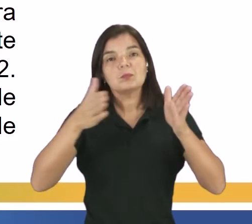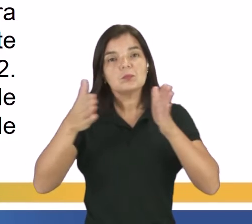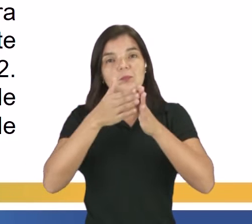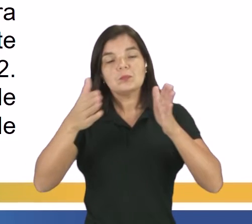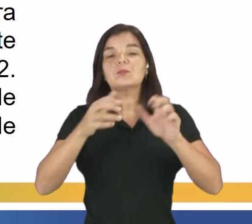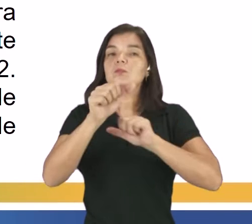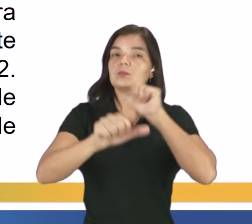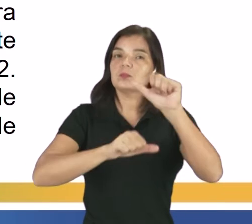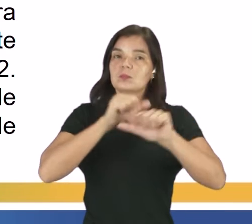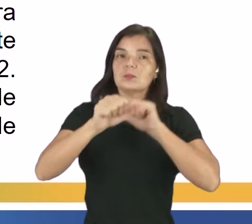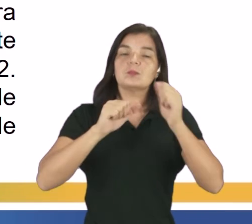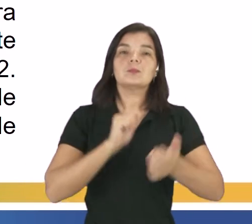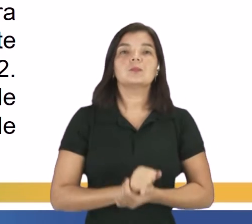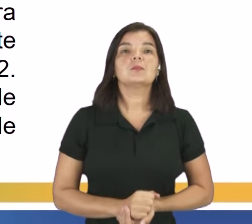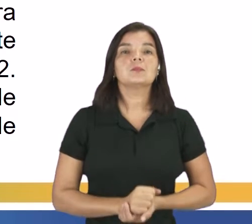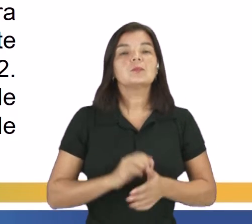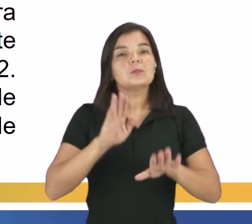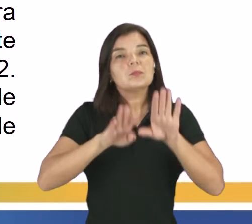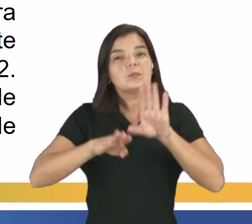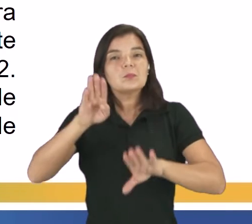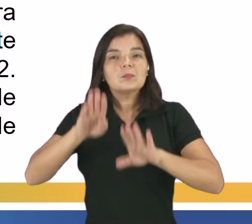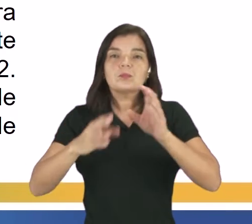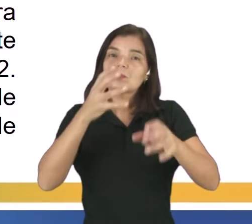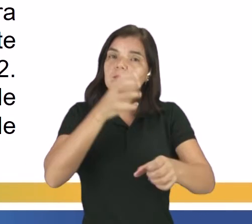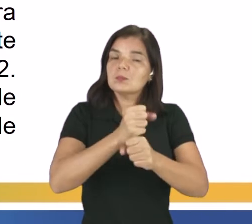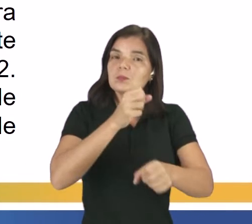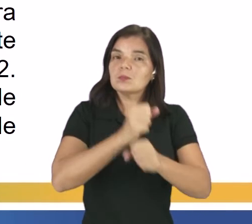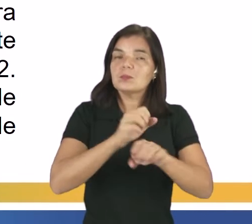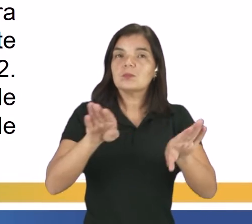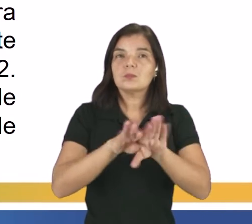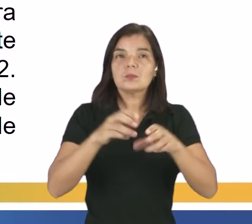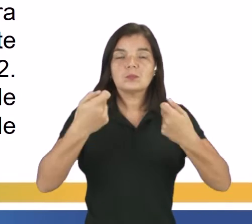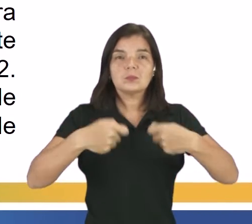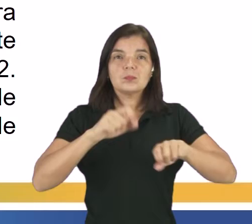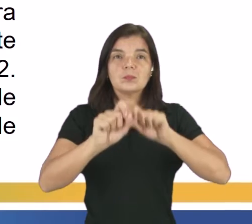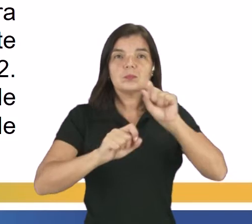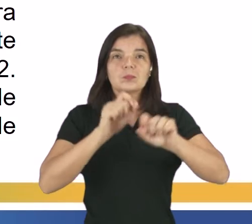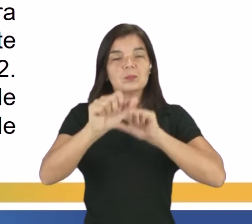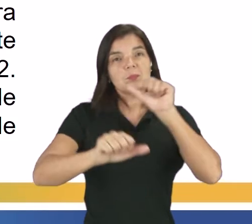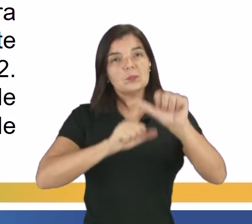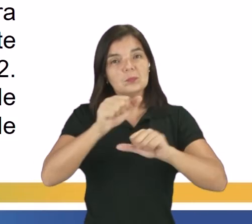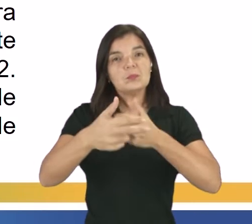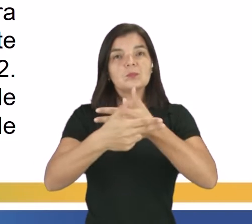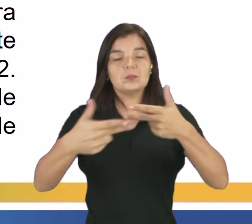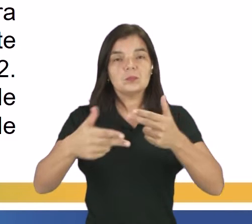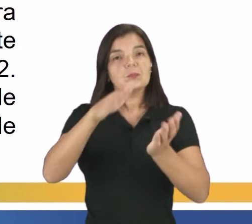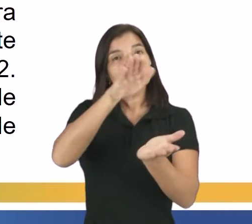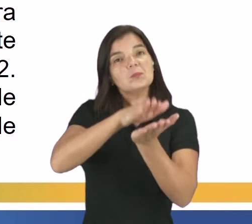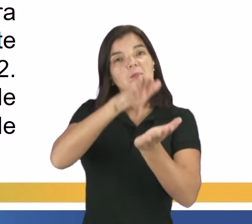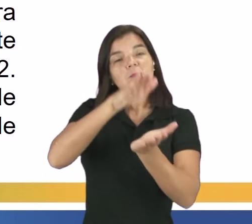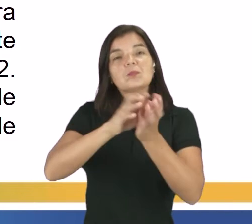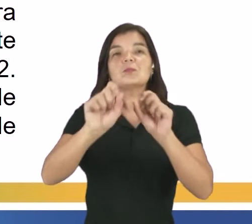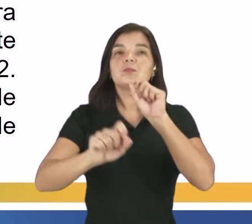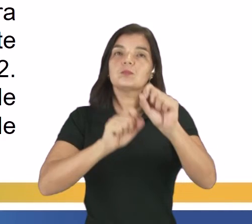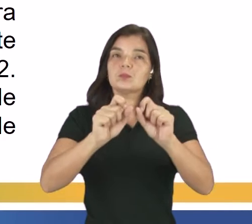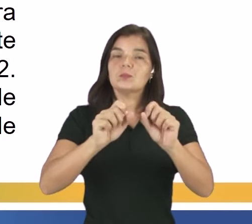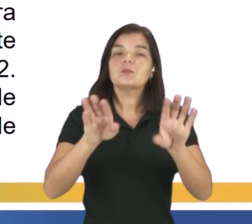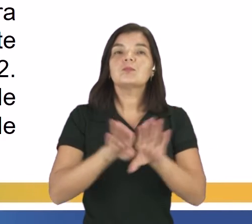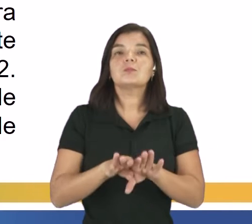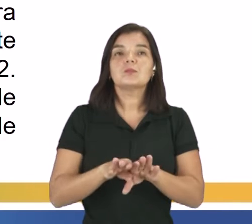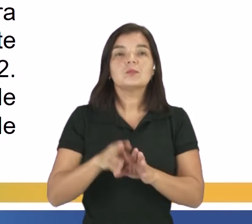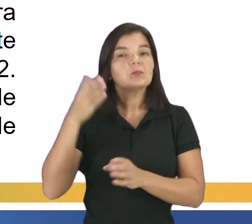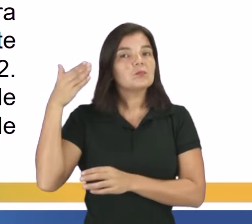sua deformação. Então, de acordo com esse cálculo, o trabalho necessário para deformar a mola é dado pelo produto